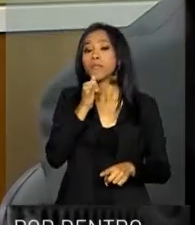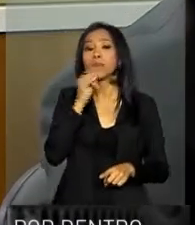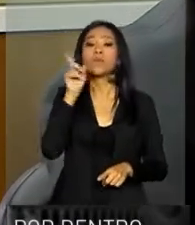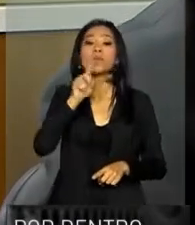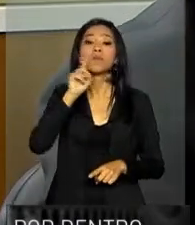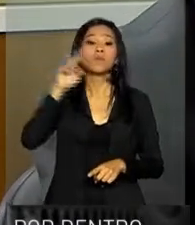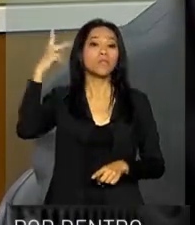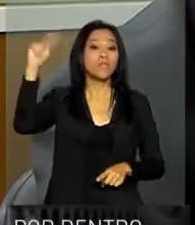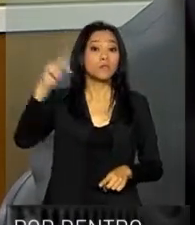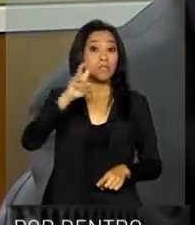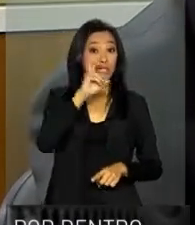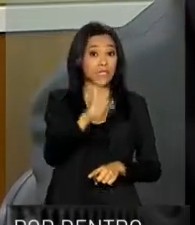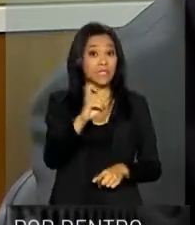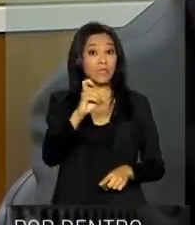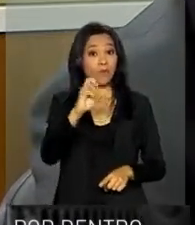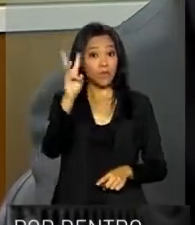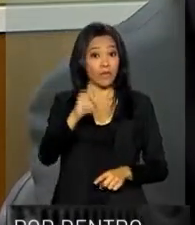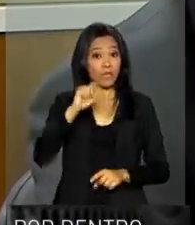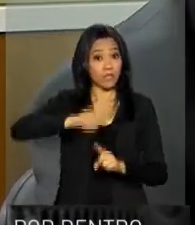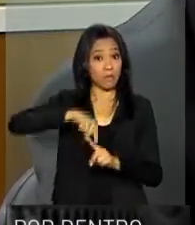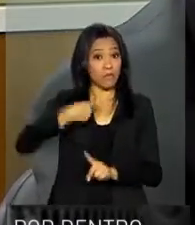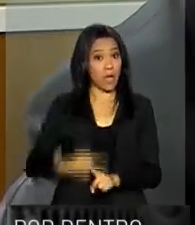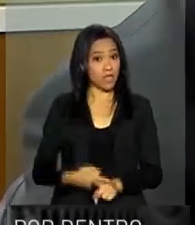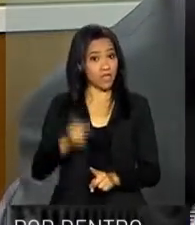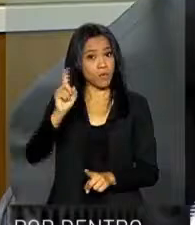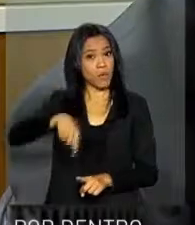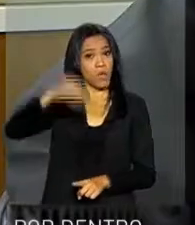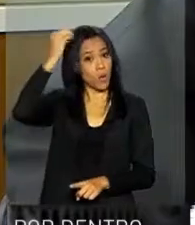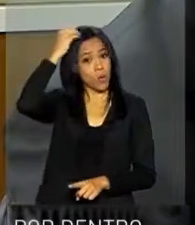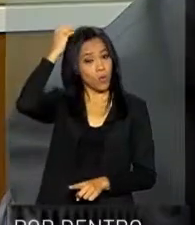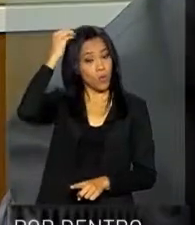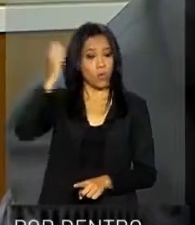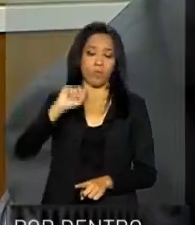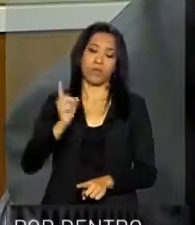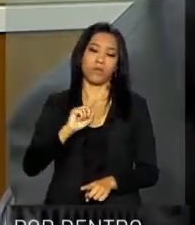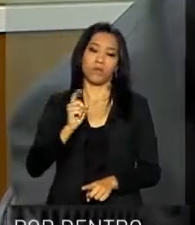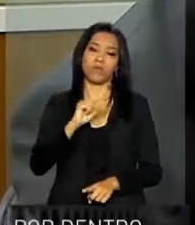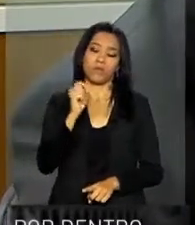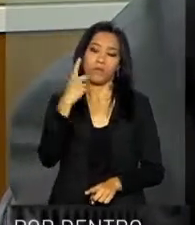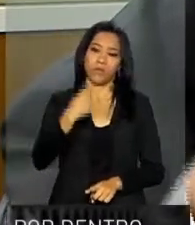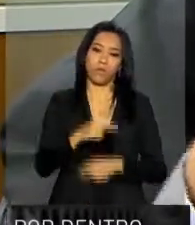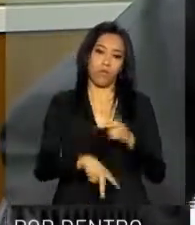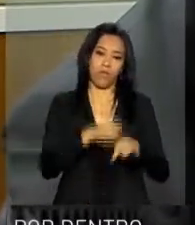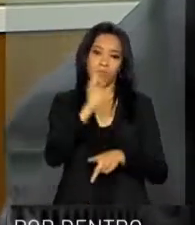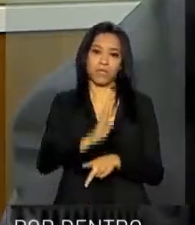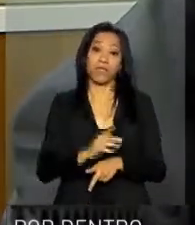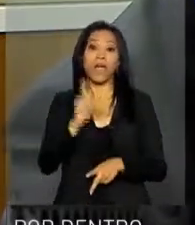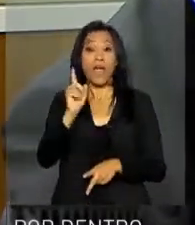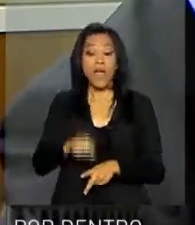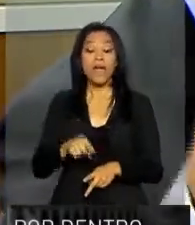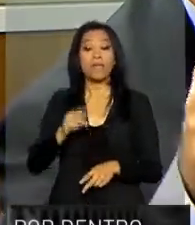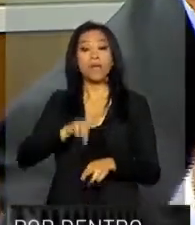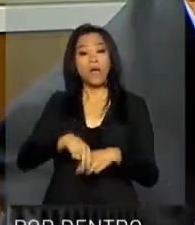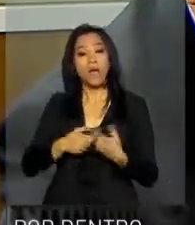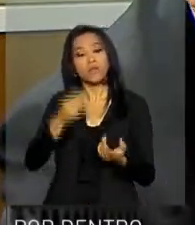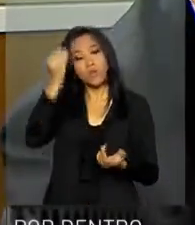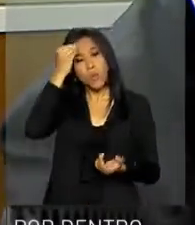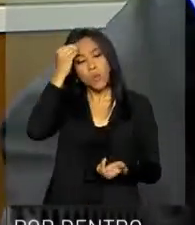cinco vezes mais do que o brasileiro não é culpa do brasileiro é culpa de sistema burocrático ineficiente